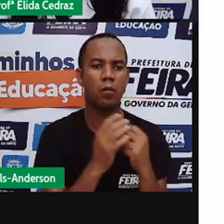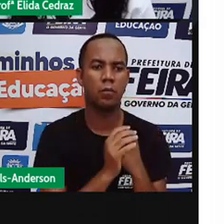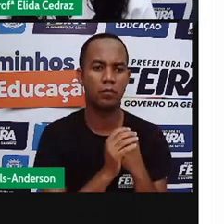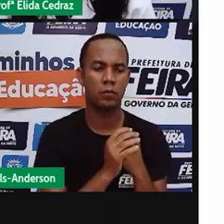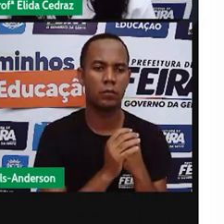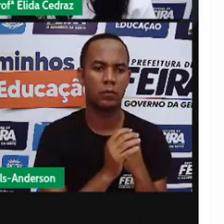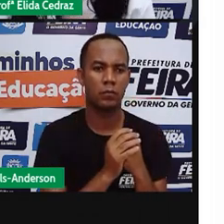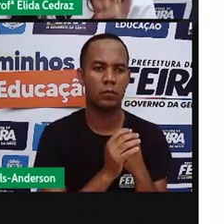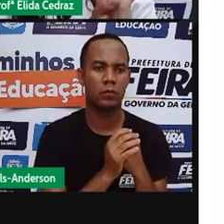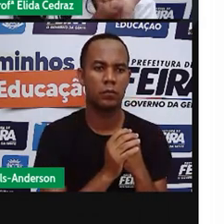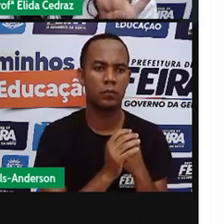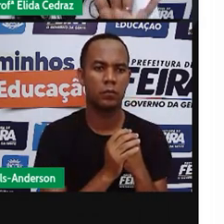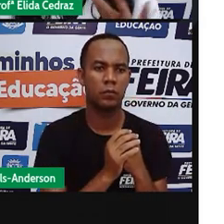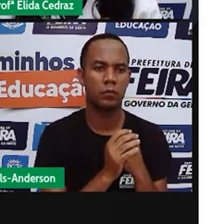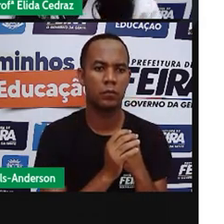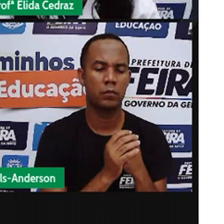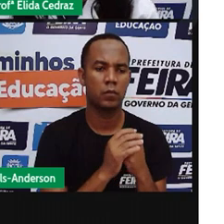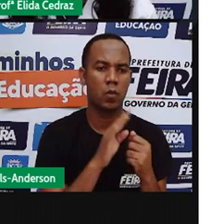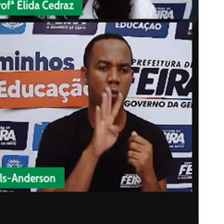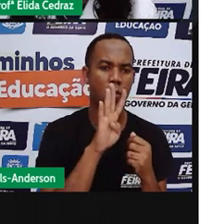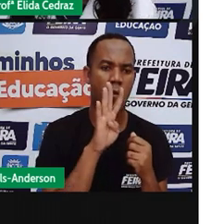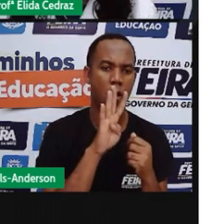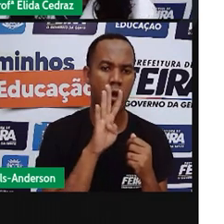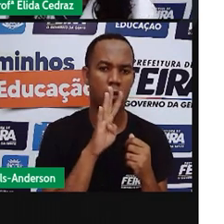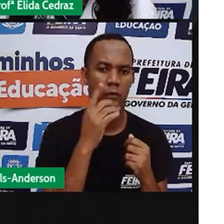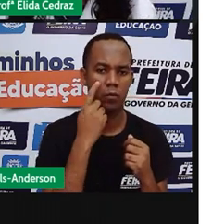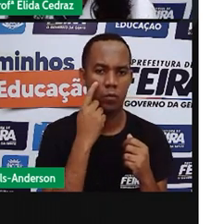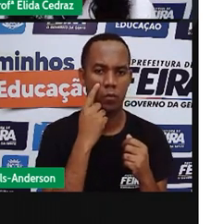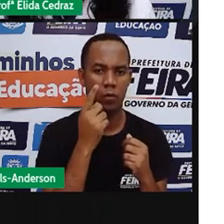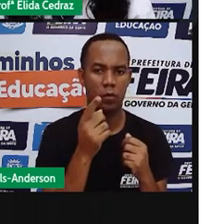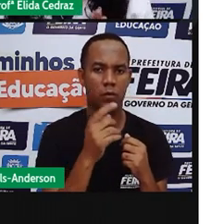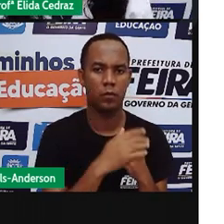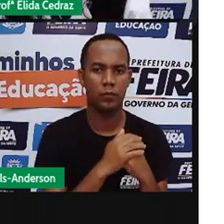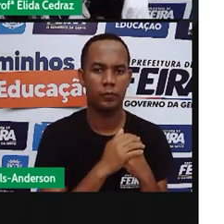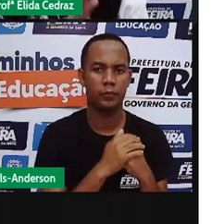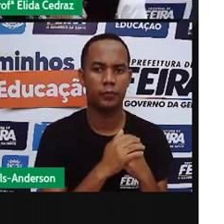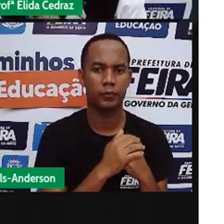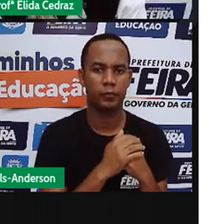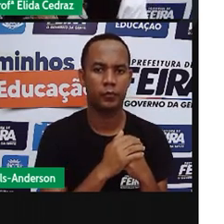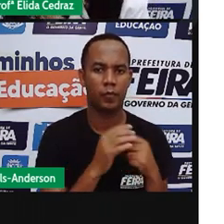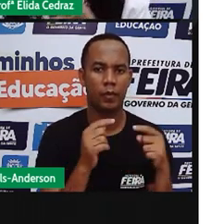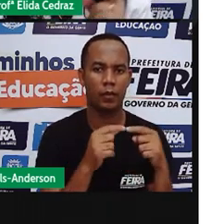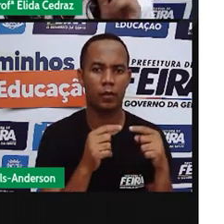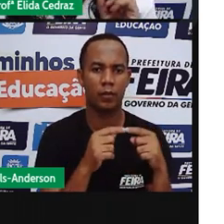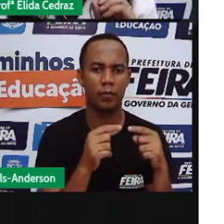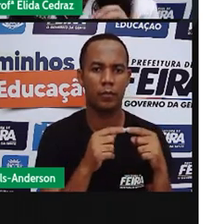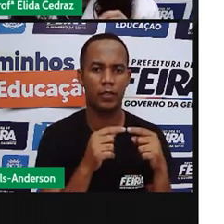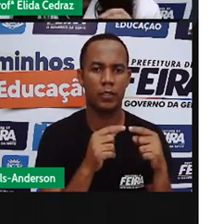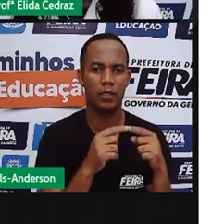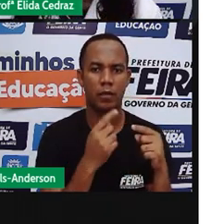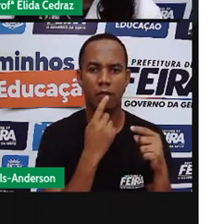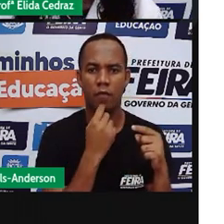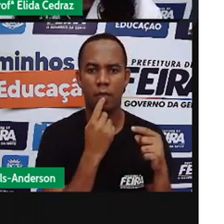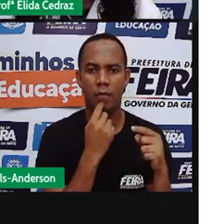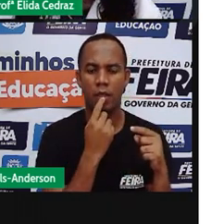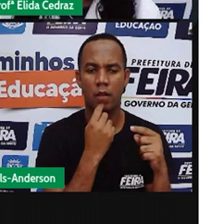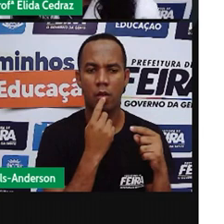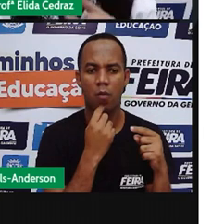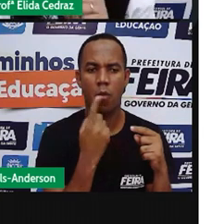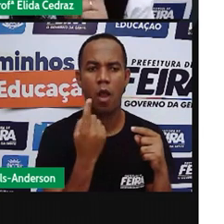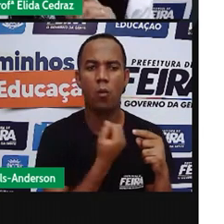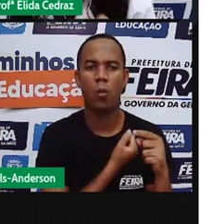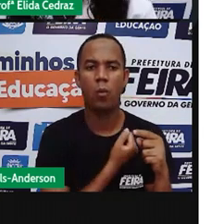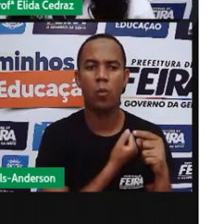4. Muito bem. Ao lado de 4 tem a cor